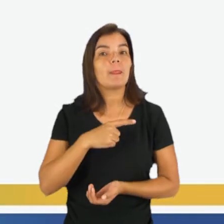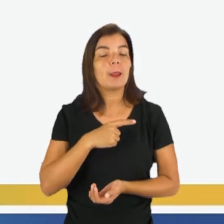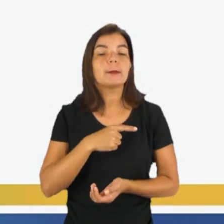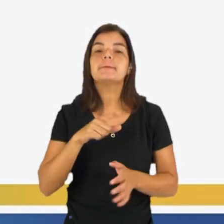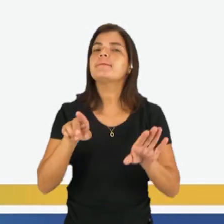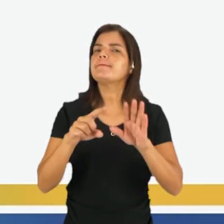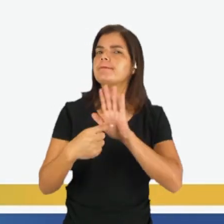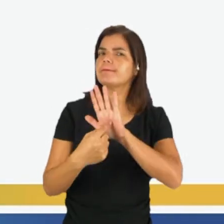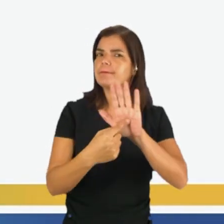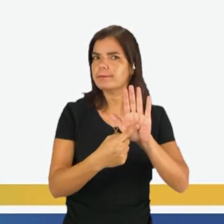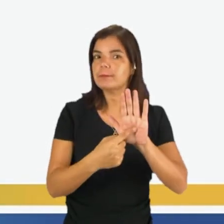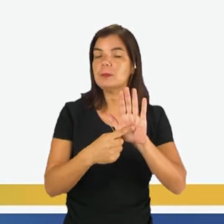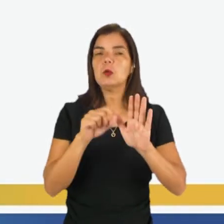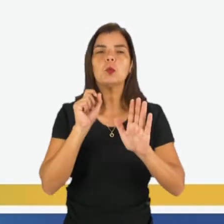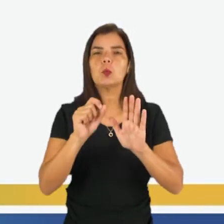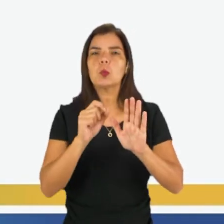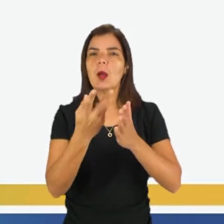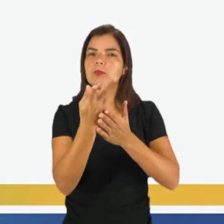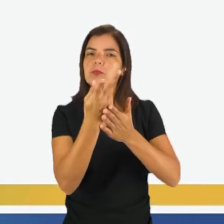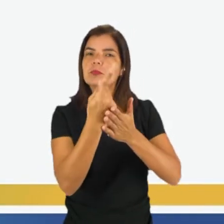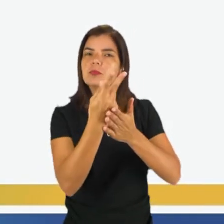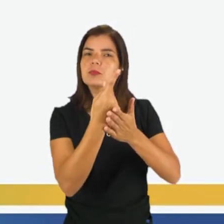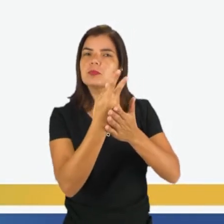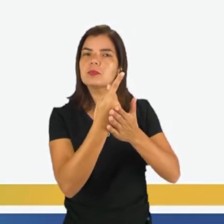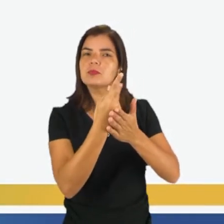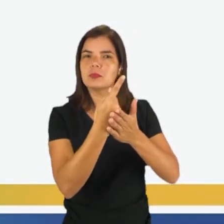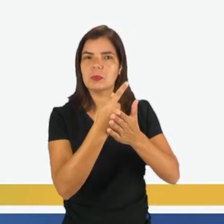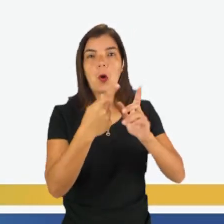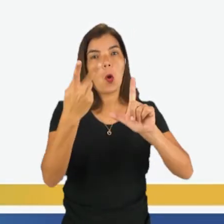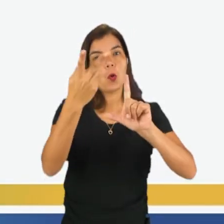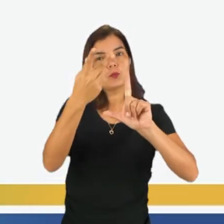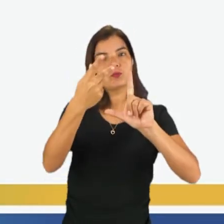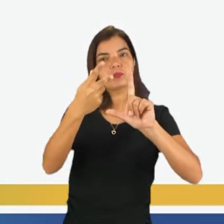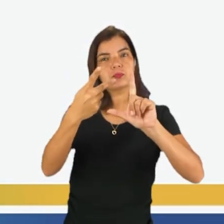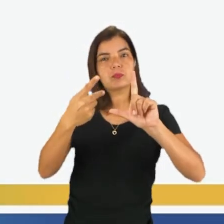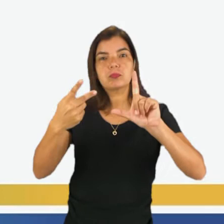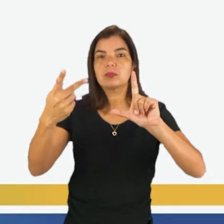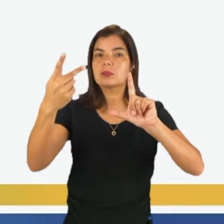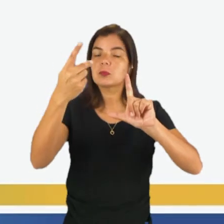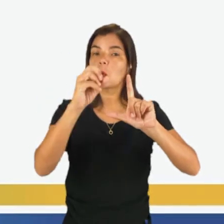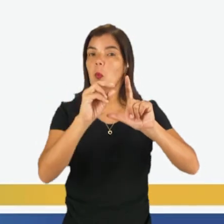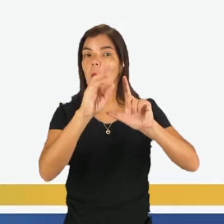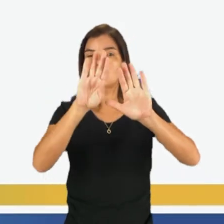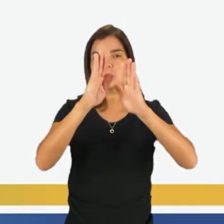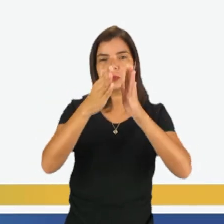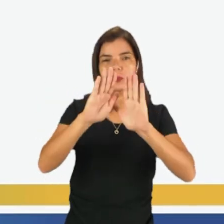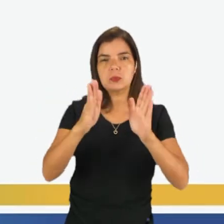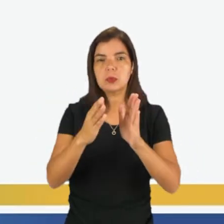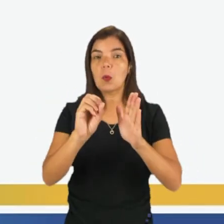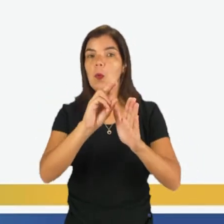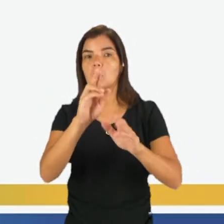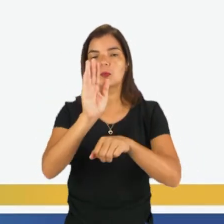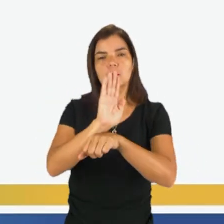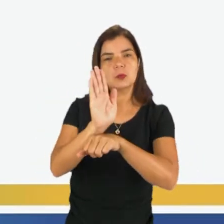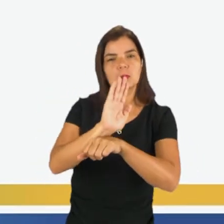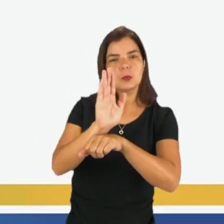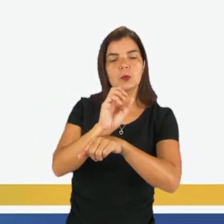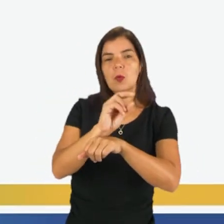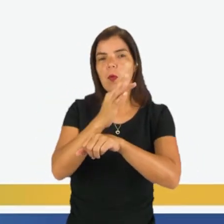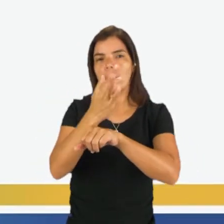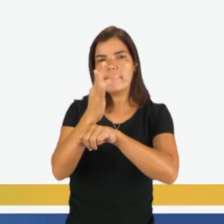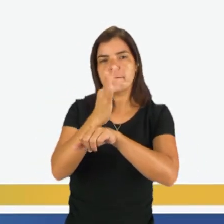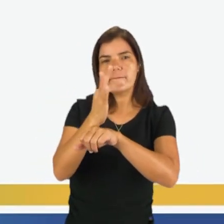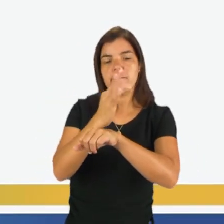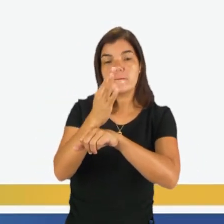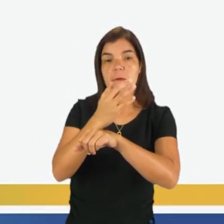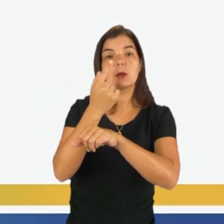pode aparecer nas artes plásticas, uma escultura que retrate o ato de esculpir, ou no cinema, um filme sobre a feitura